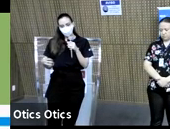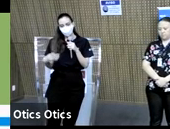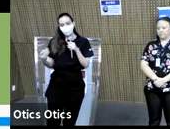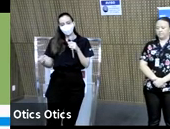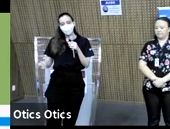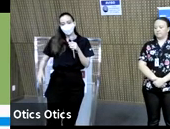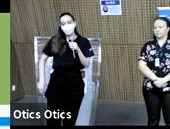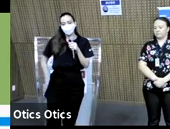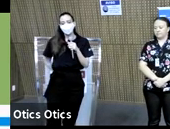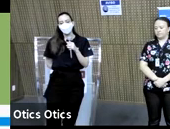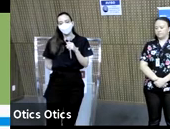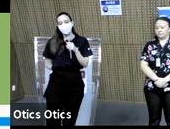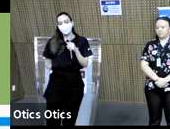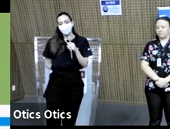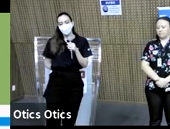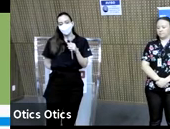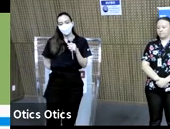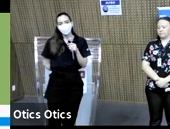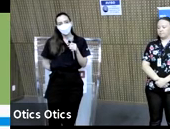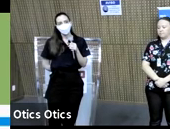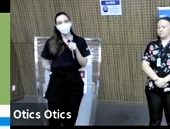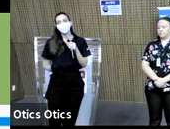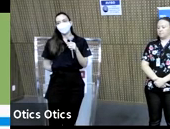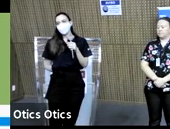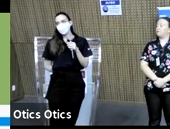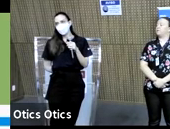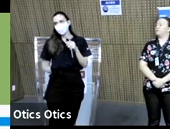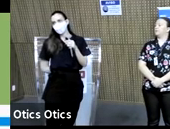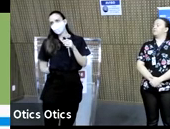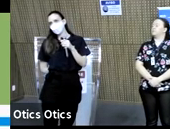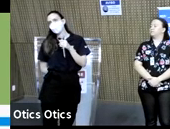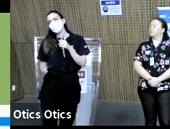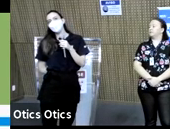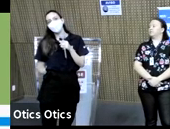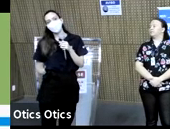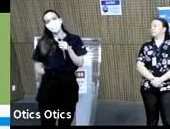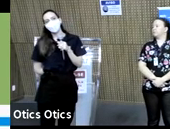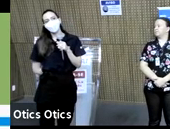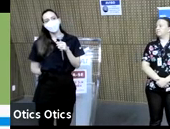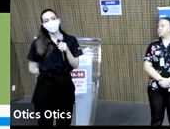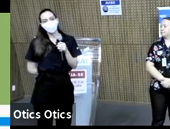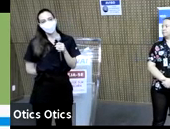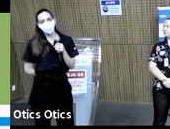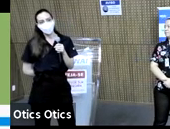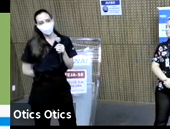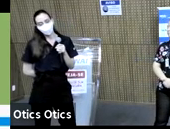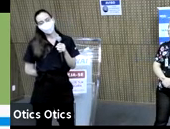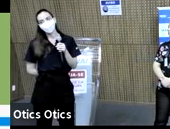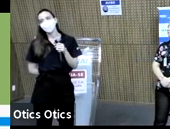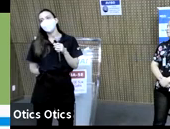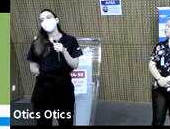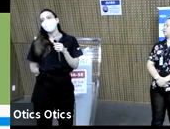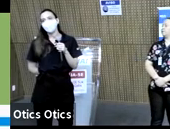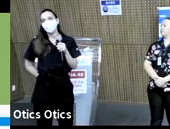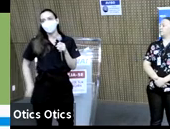adendo assim, né, que a gente tem a dificuldade tanto quando a gente puxa o indicador de consulta médica para